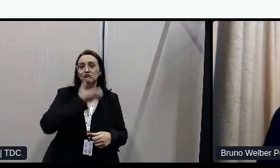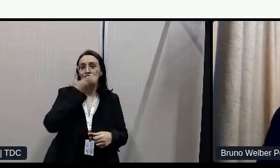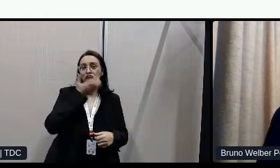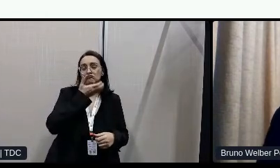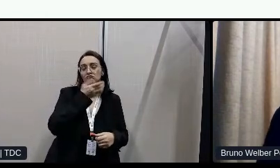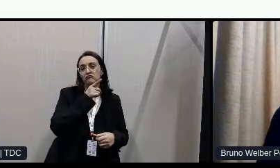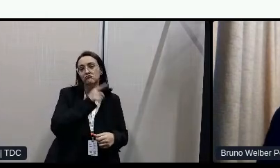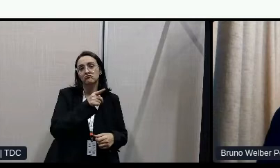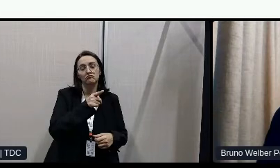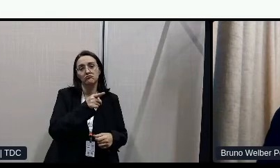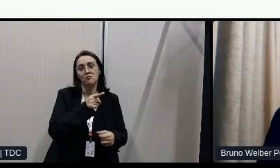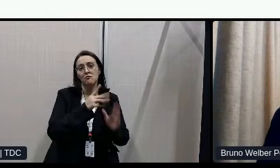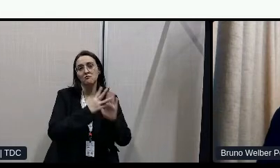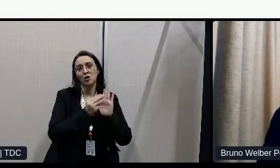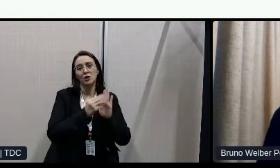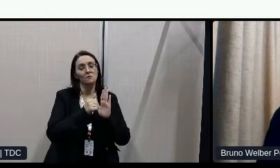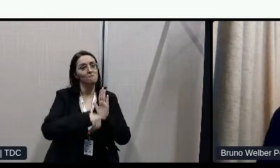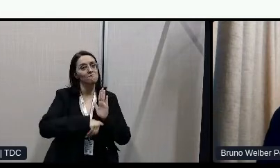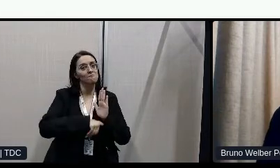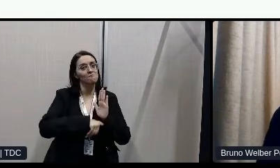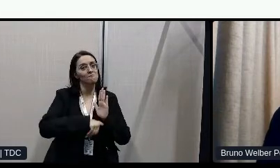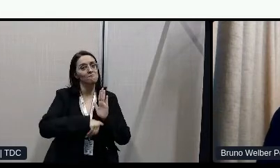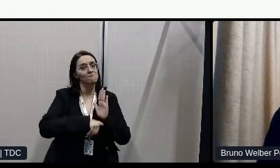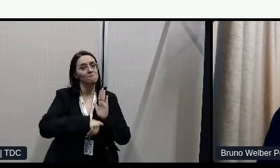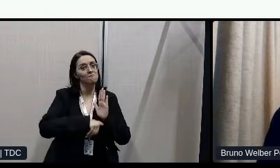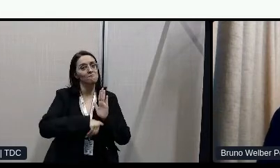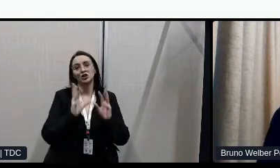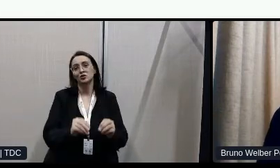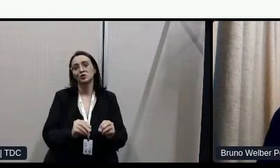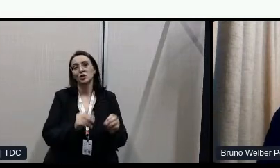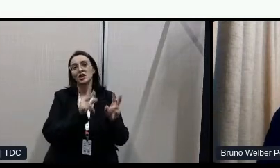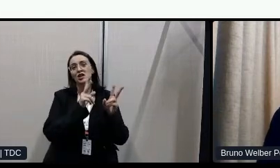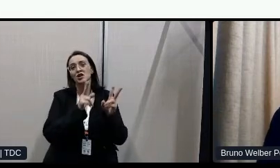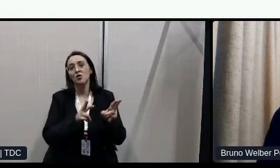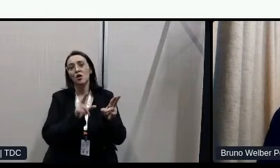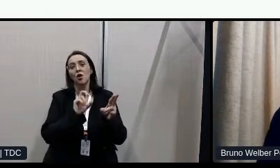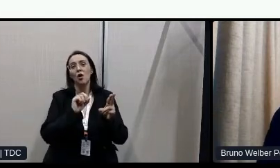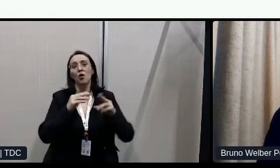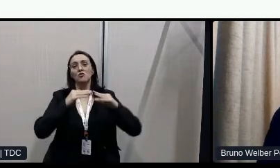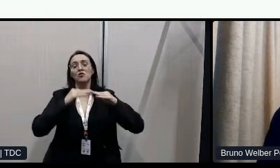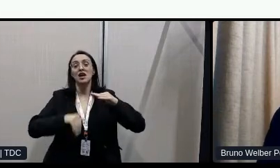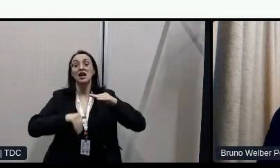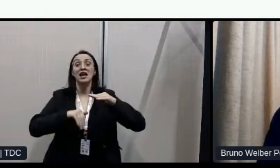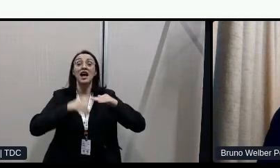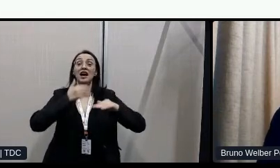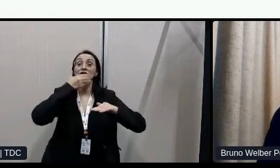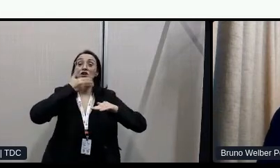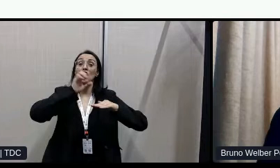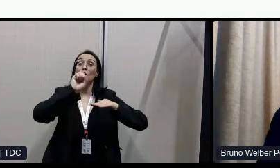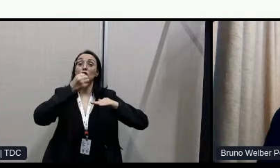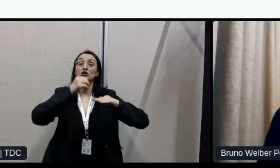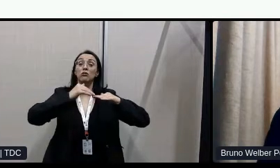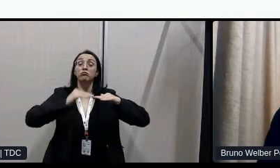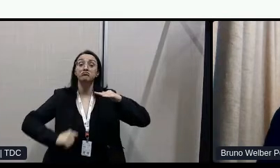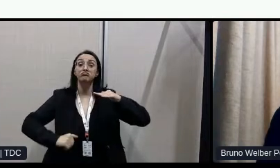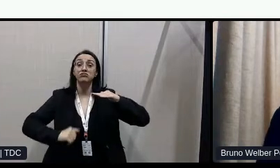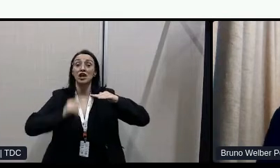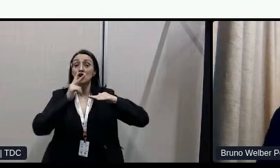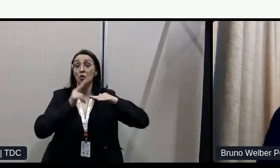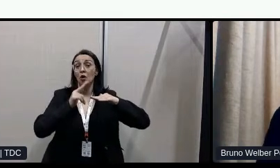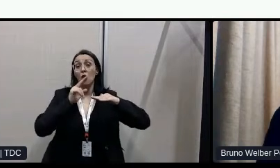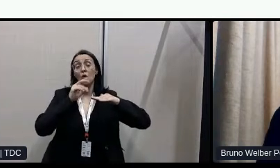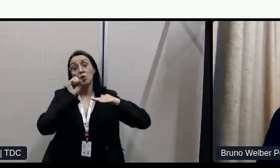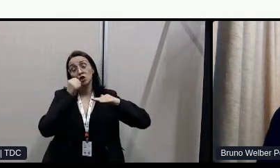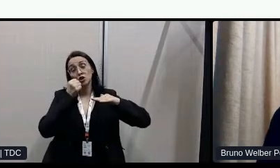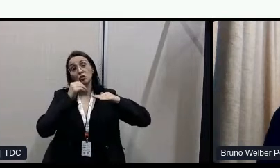que predominam são todos iguais ou inferior ao iPhone 8. O que que isso chama a atenção nossa? Por mais